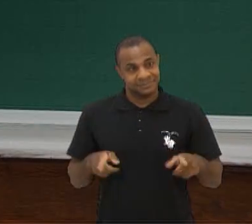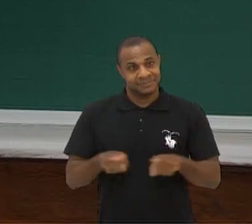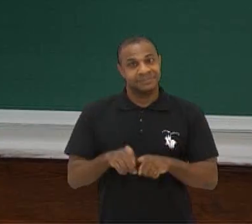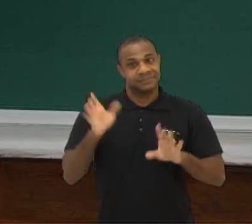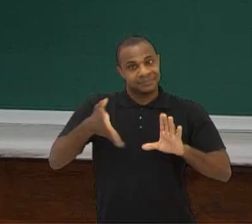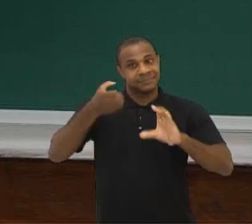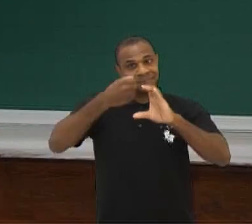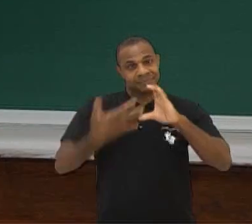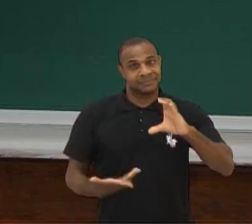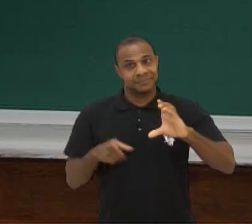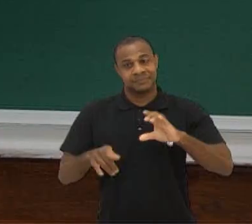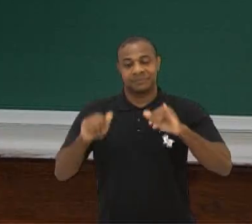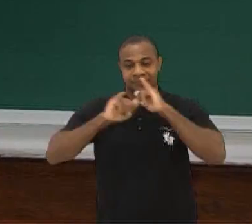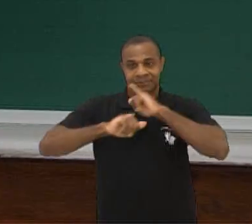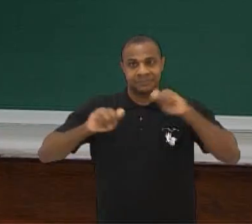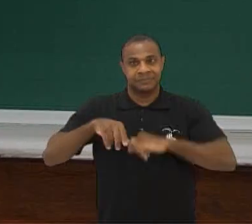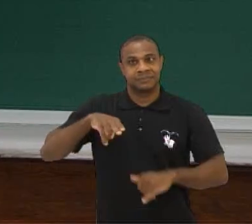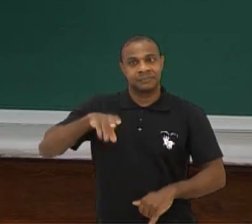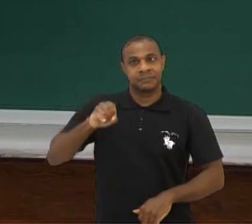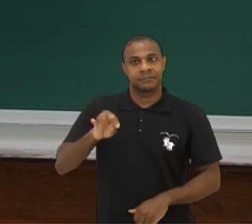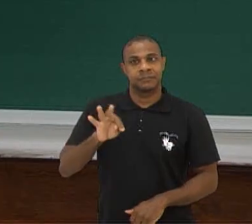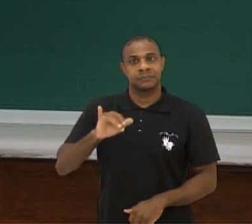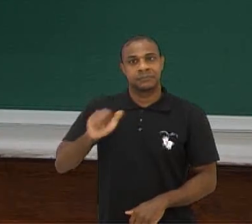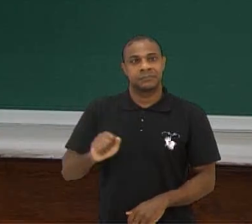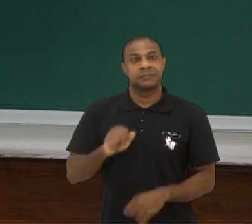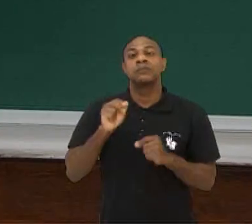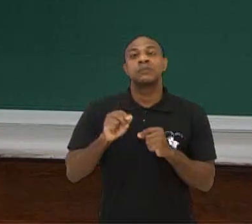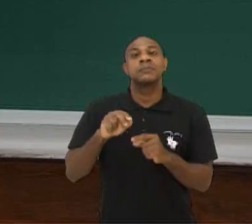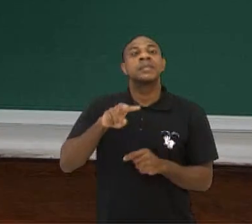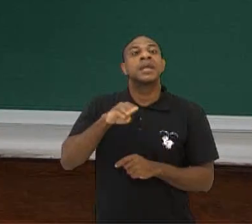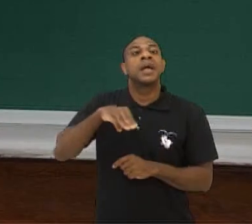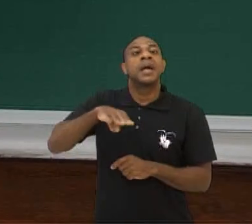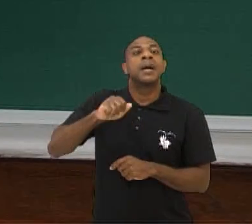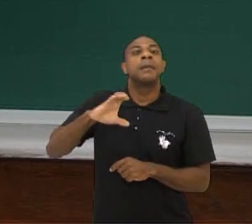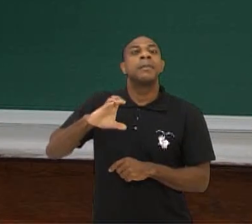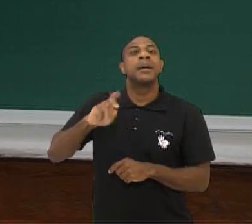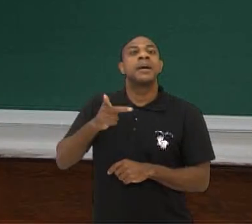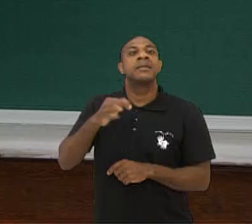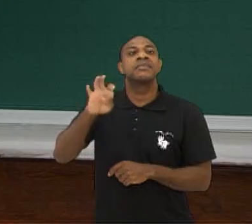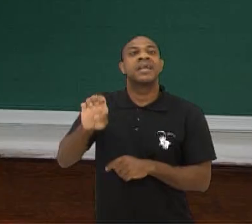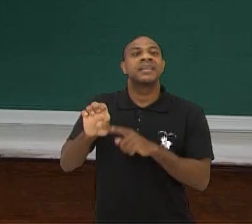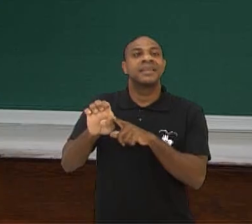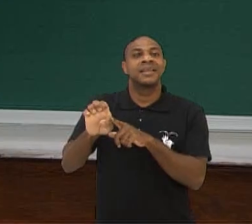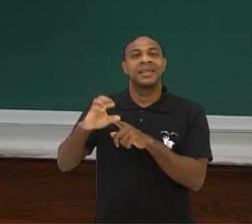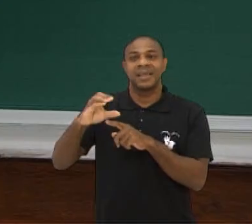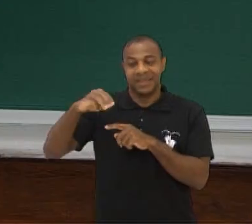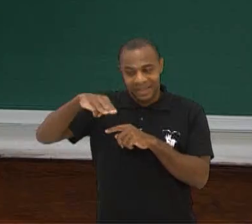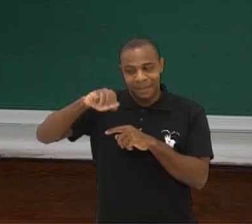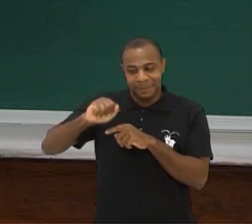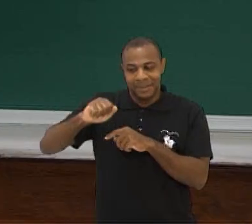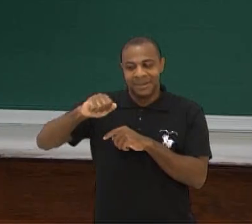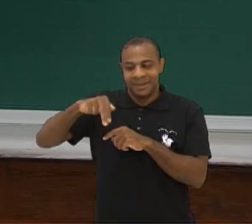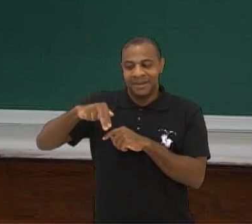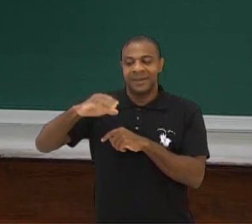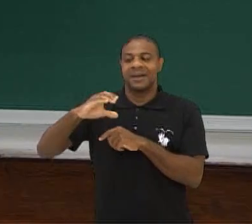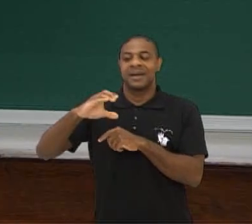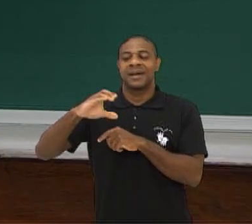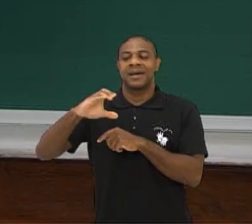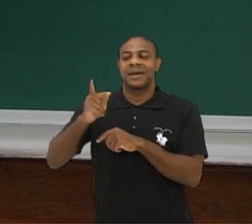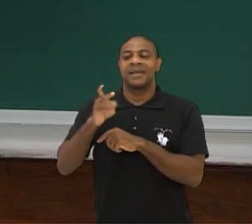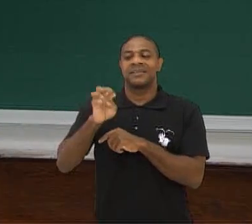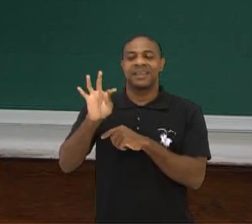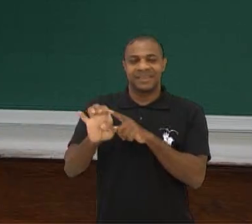das características da notícia, também das reportagens, né? Então, geralmente na manchete ela é constituída de uma frase